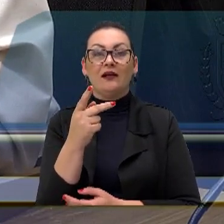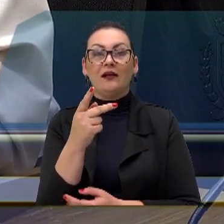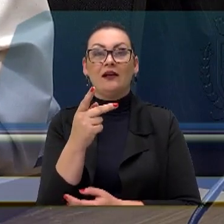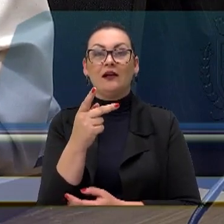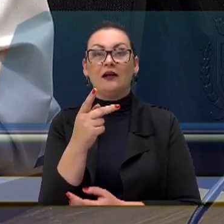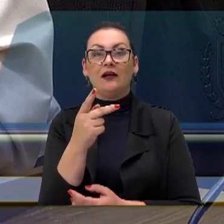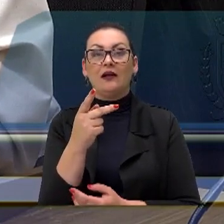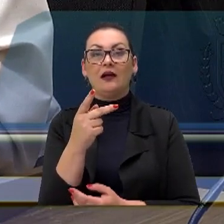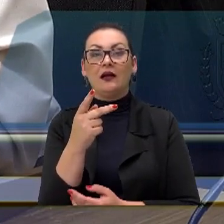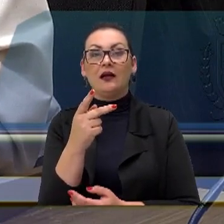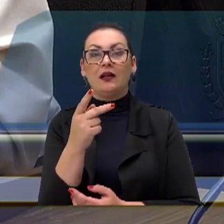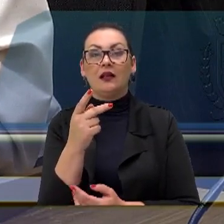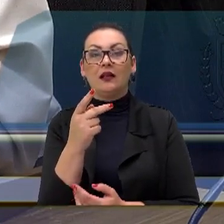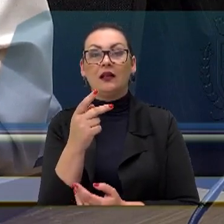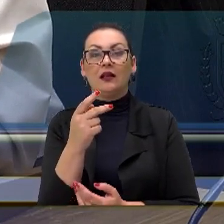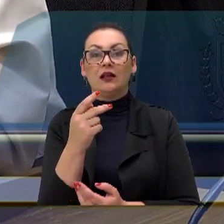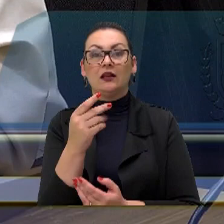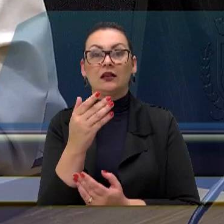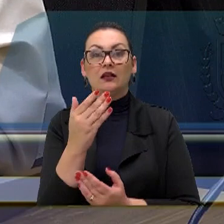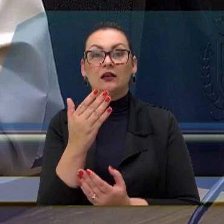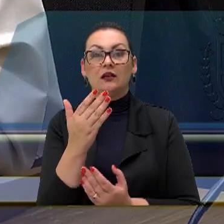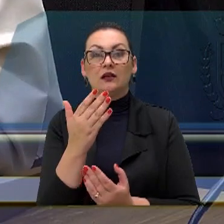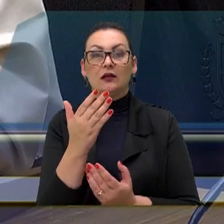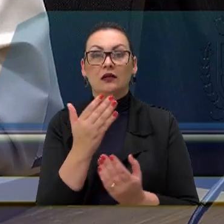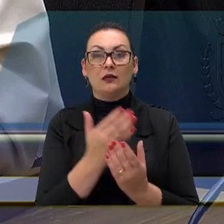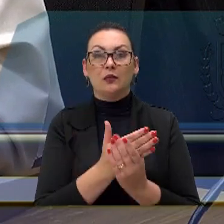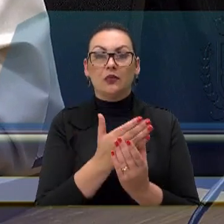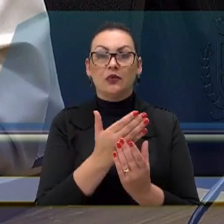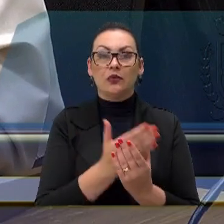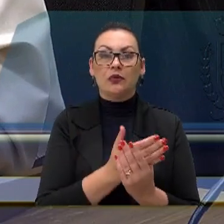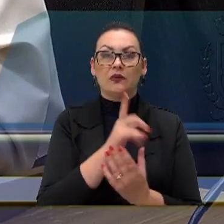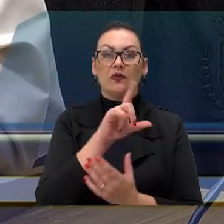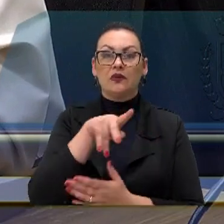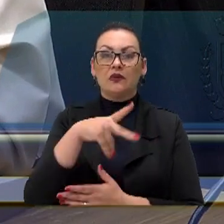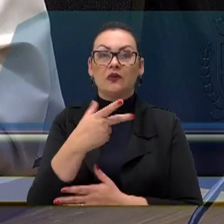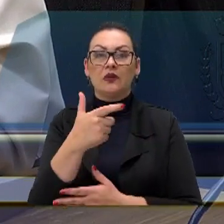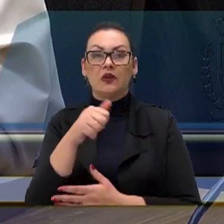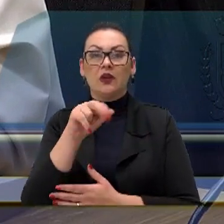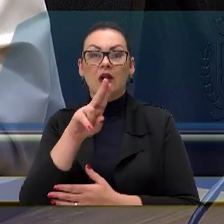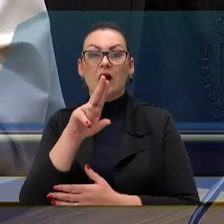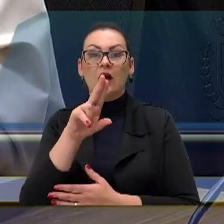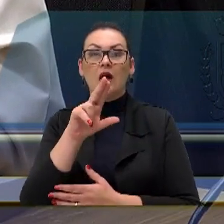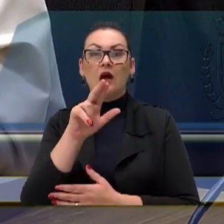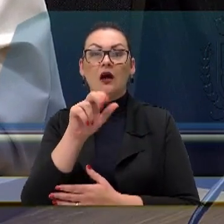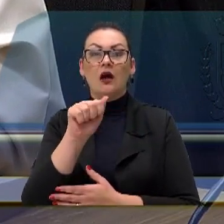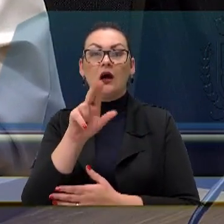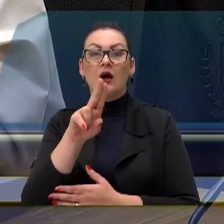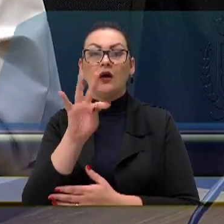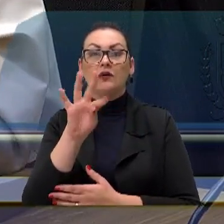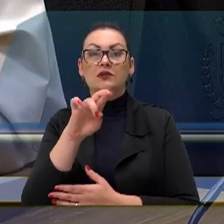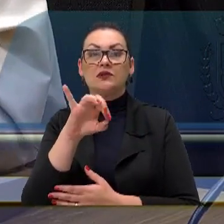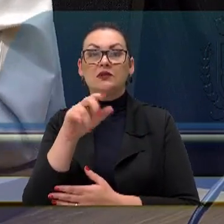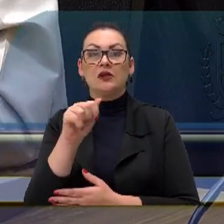o processo da linha Áustria ao Executivo Municipal. Por